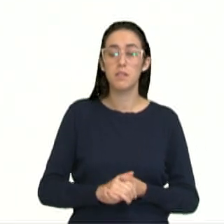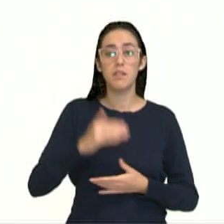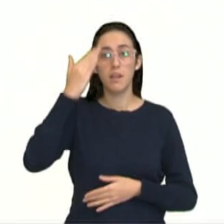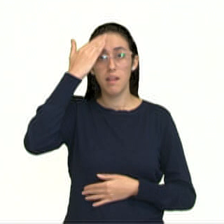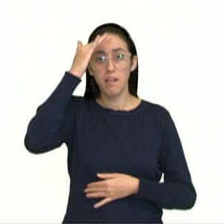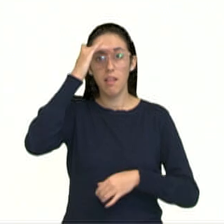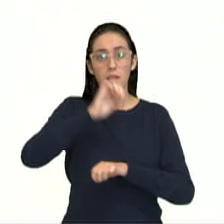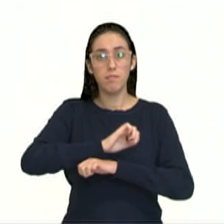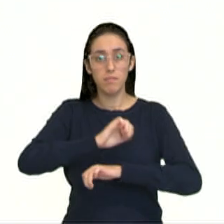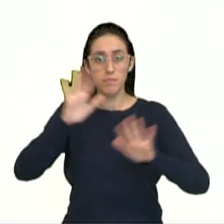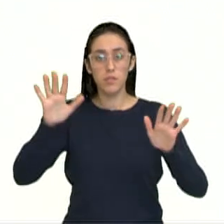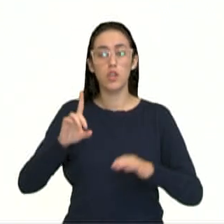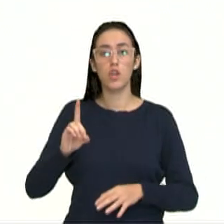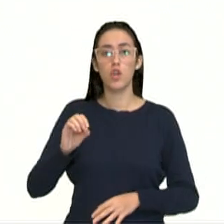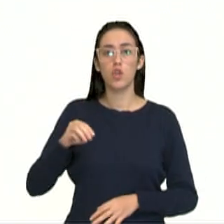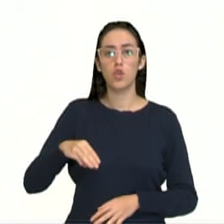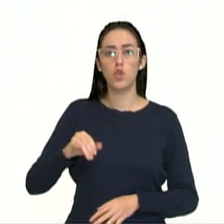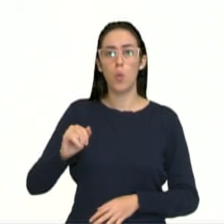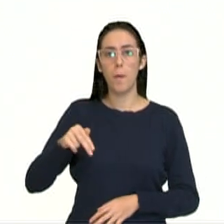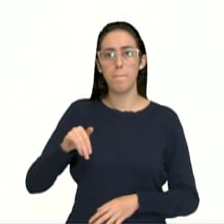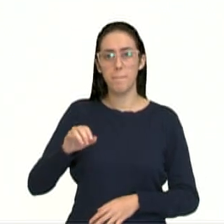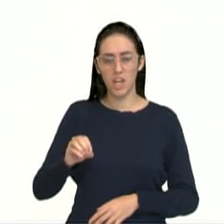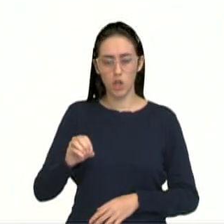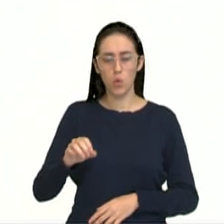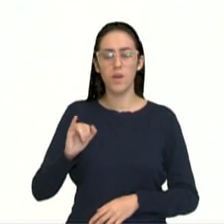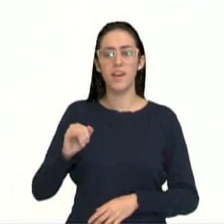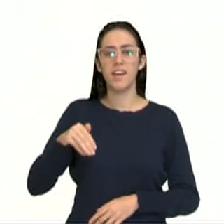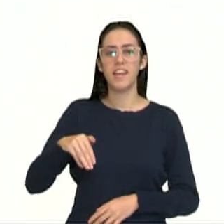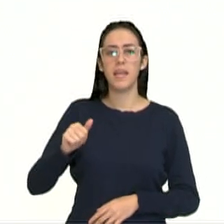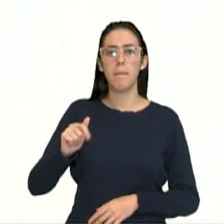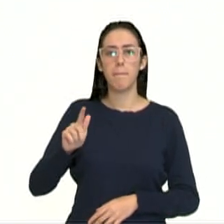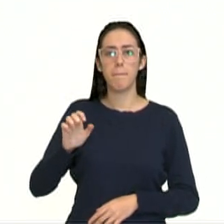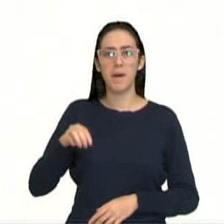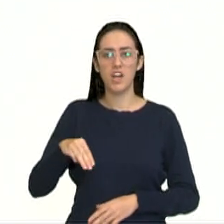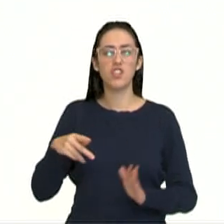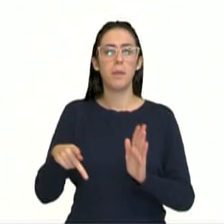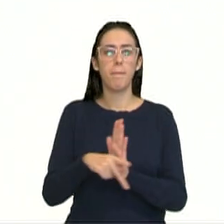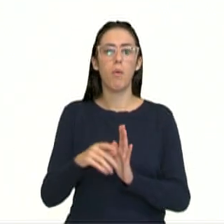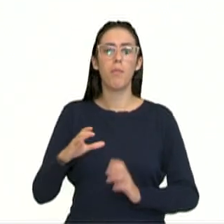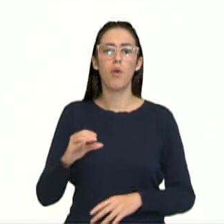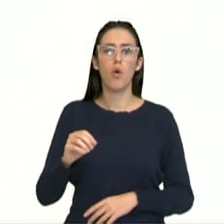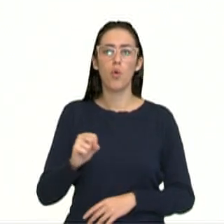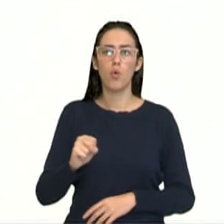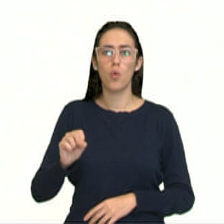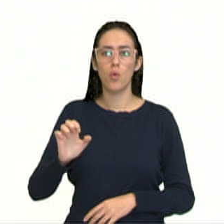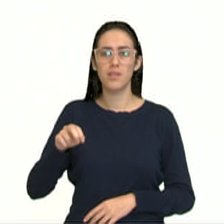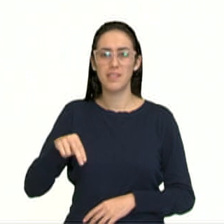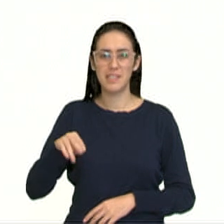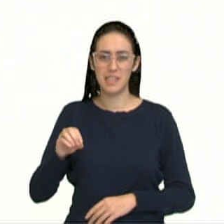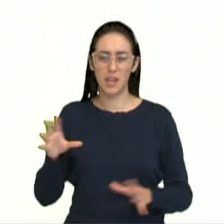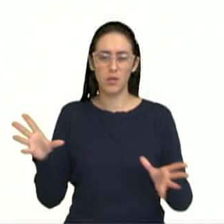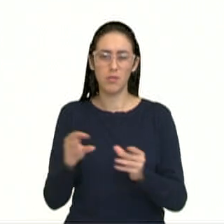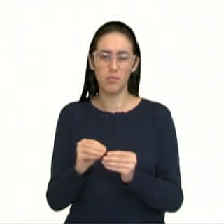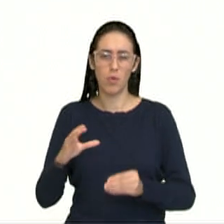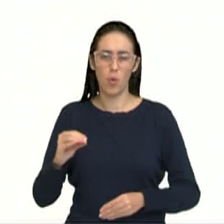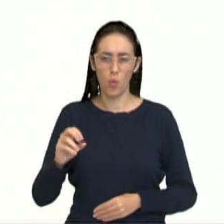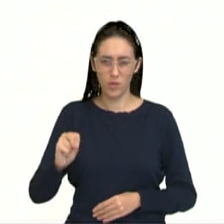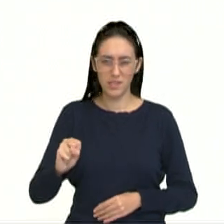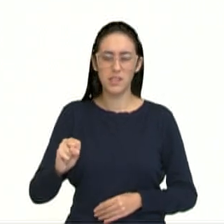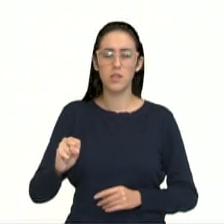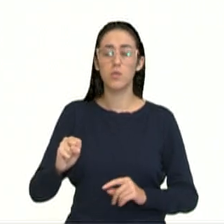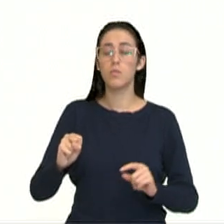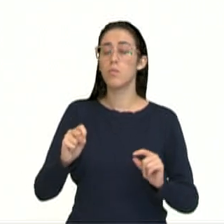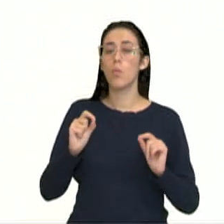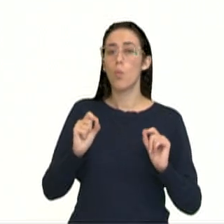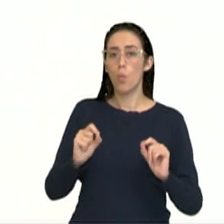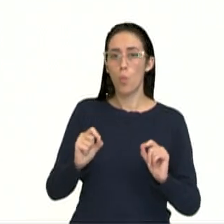o domínio e a imagem da função cosseno, compreender que a função cosseno é uma